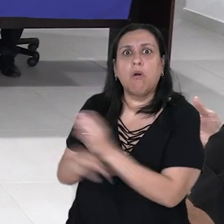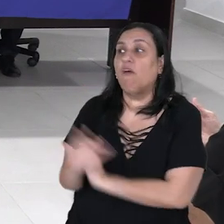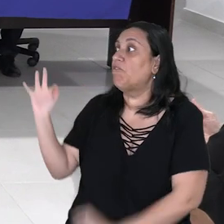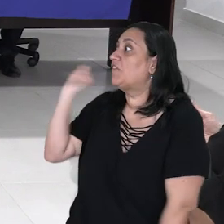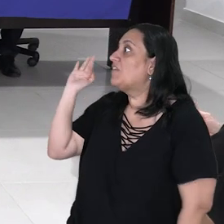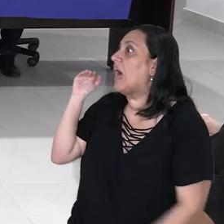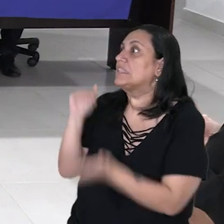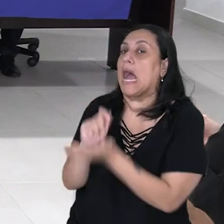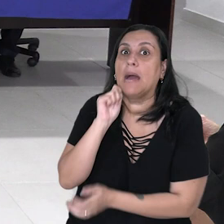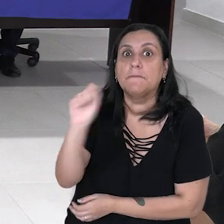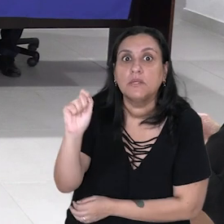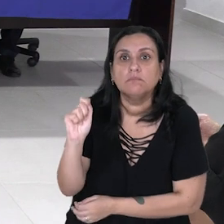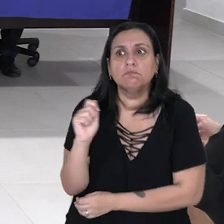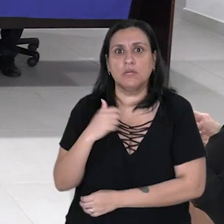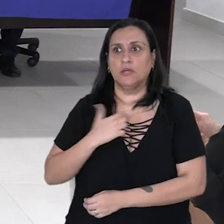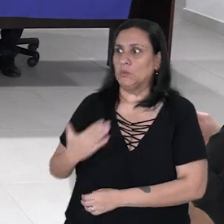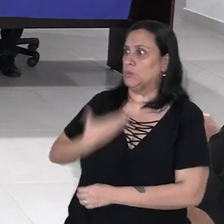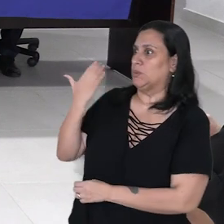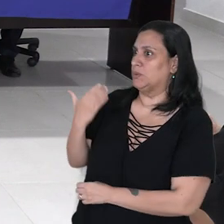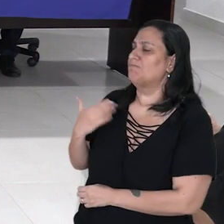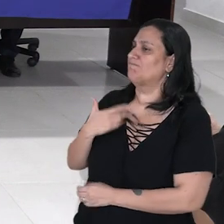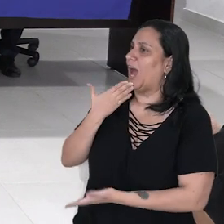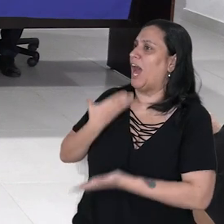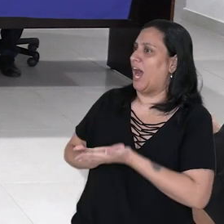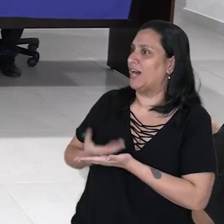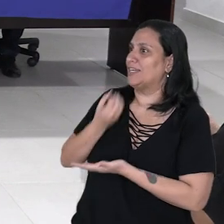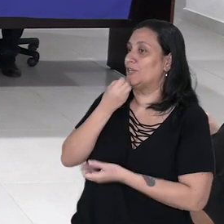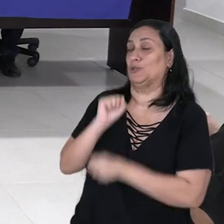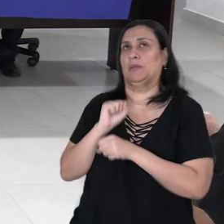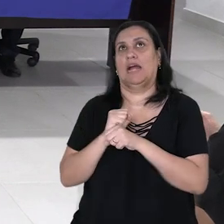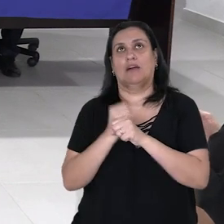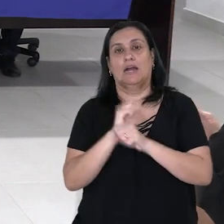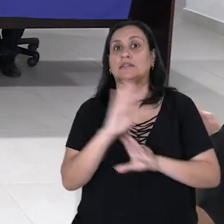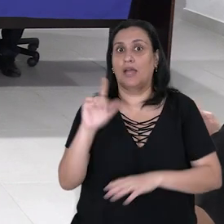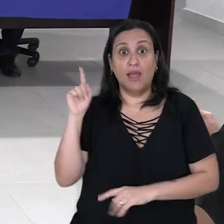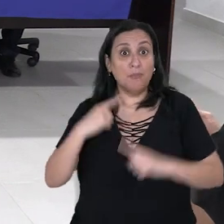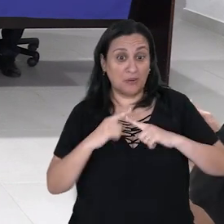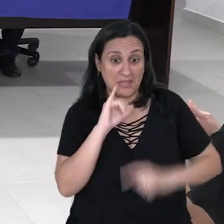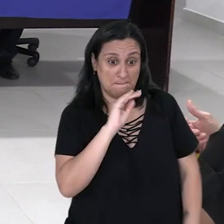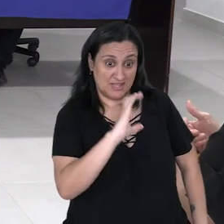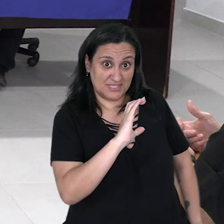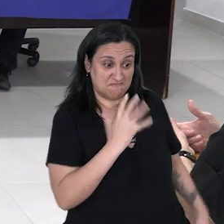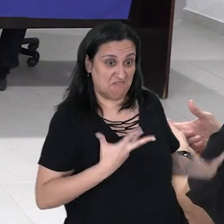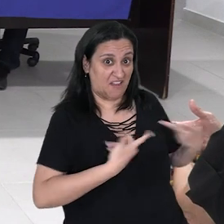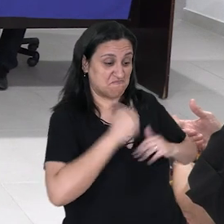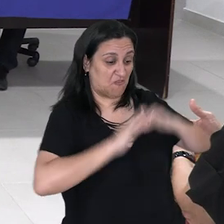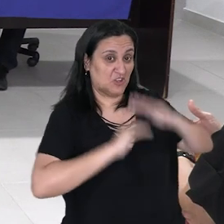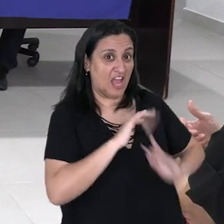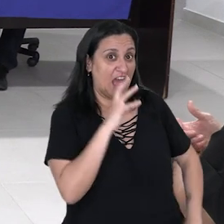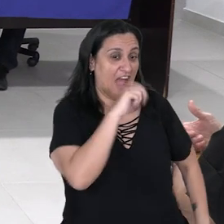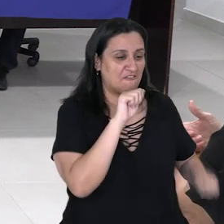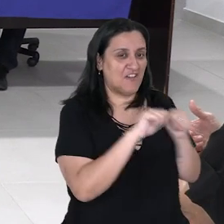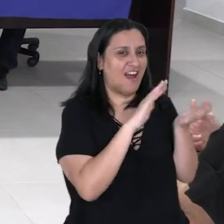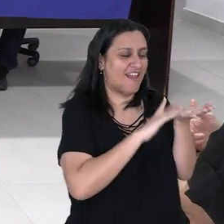aqui. Falei, impressionante. Achei, não era o que eu esperava. Achei... É que tem os melhores profissionais. Ó,